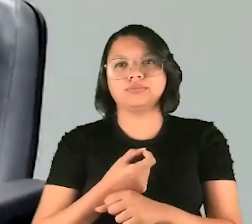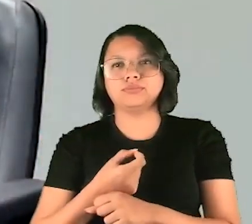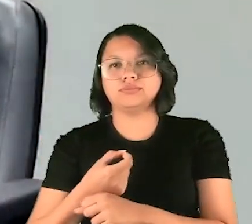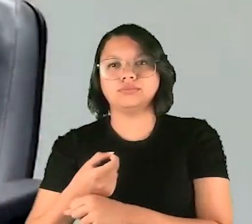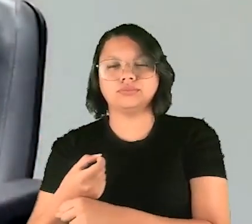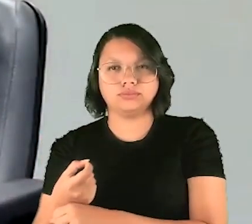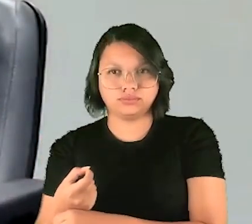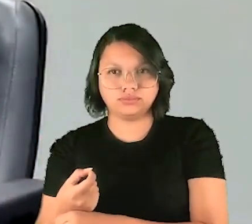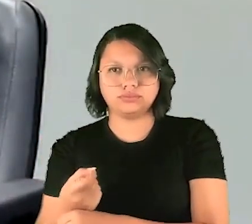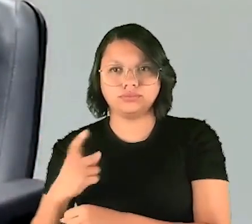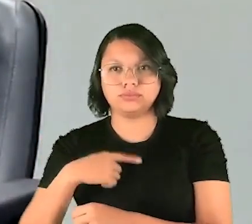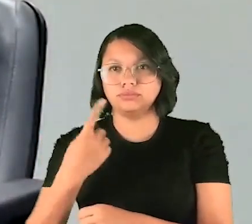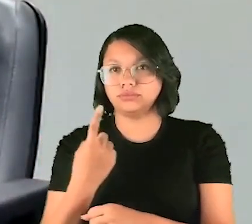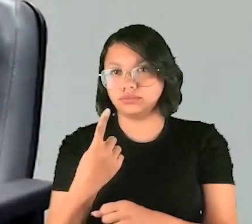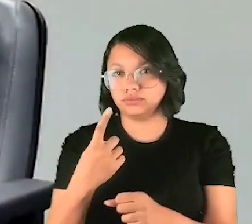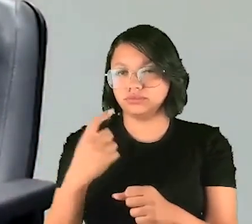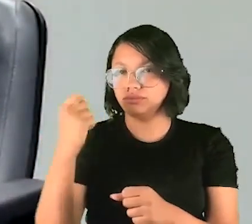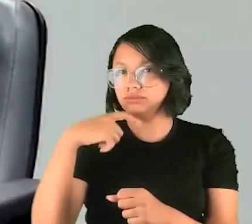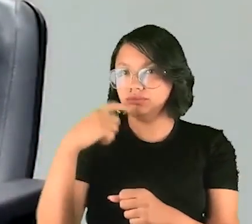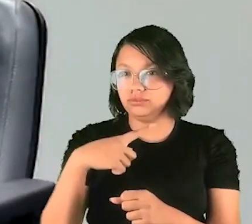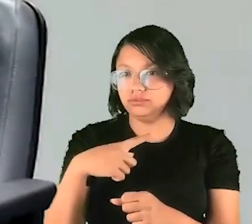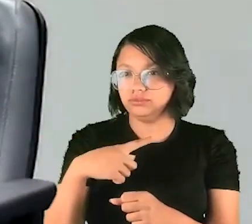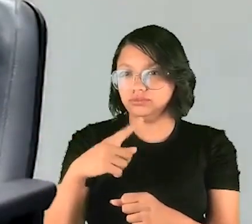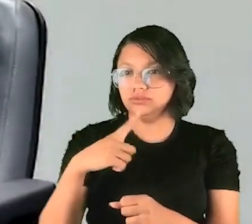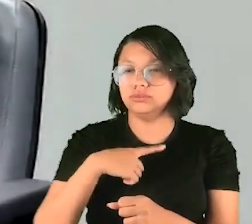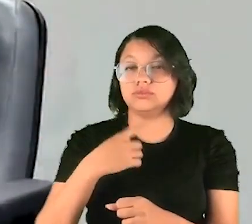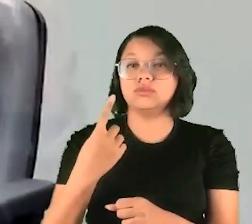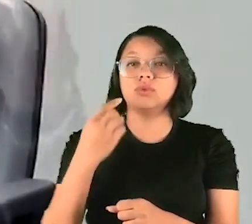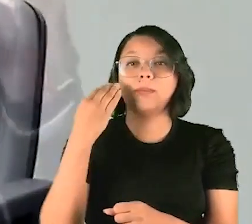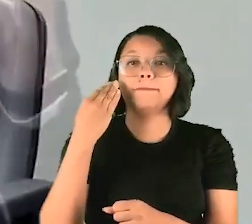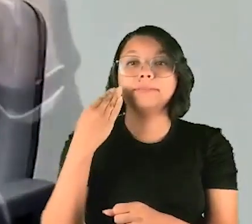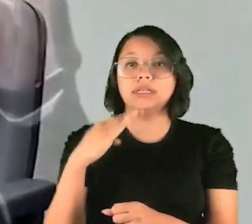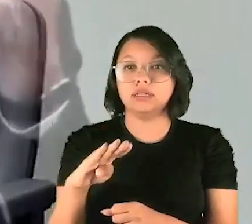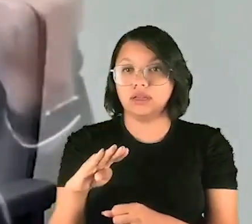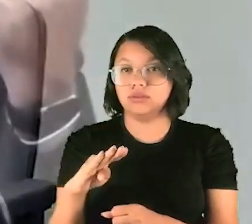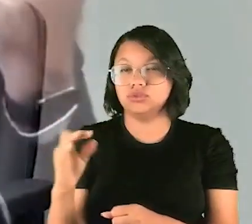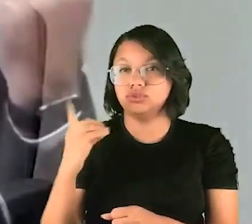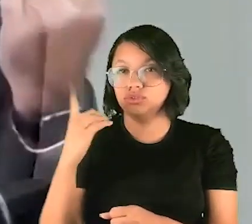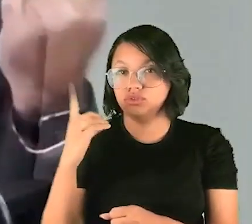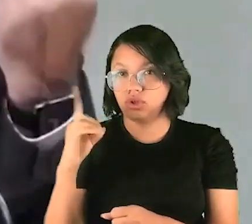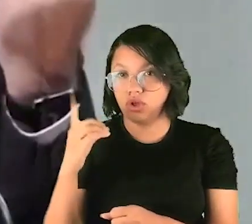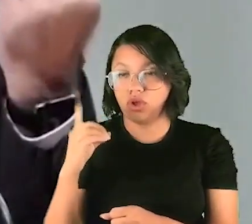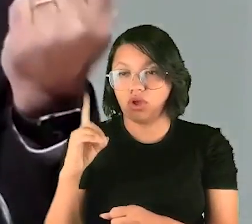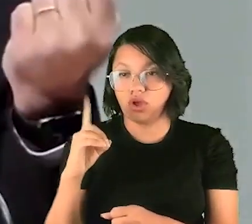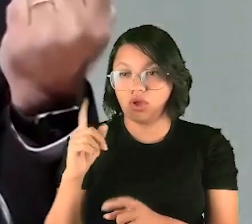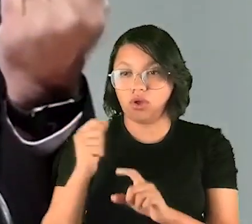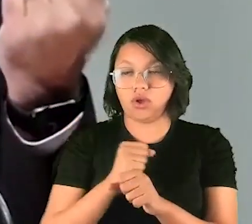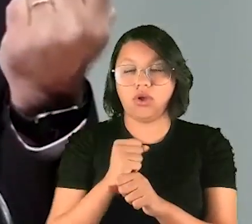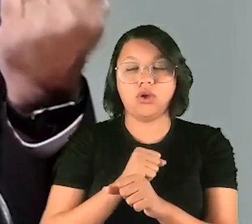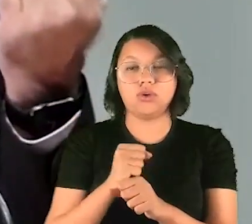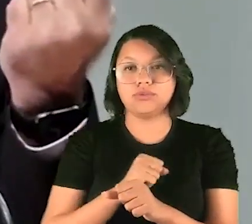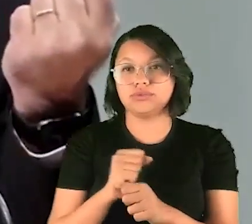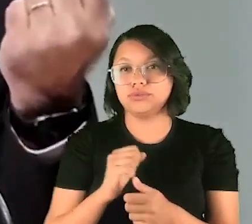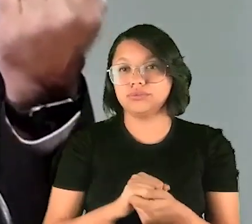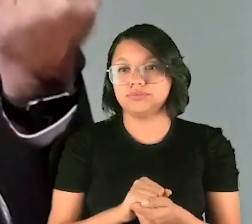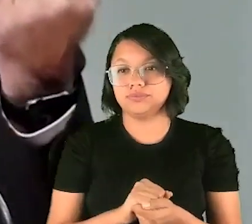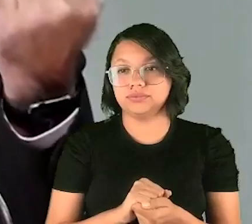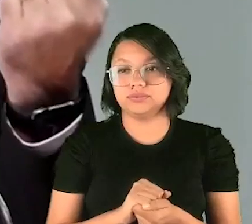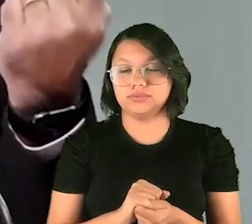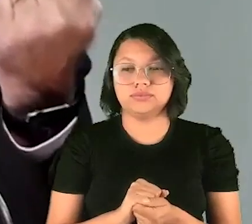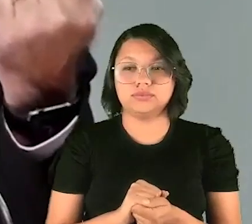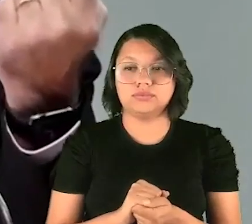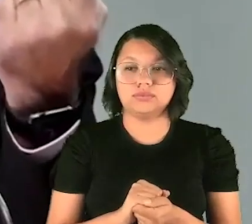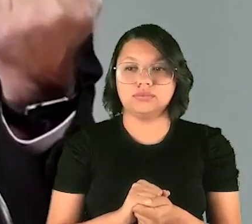hoje. No ano 2000, nós tínhamos uma medicação que faturava $1 bilhão por ano no mundo, que era